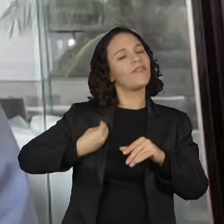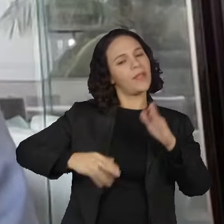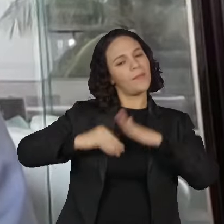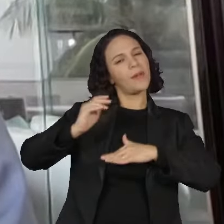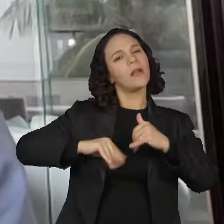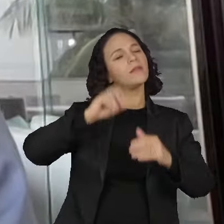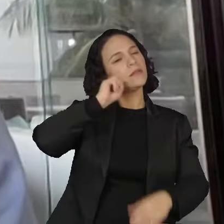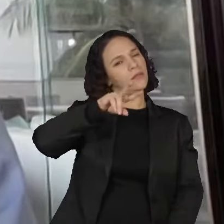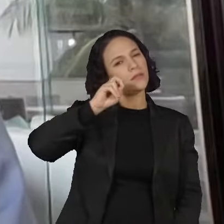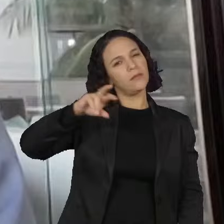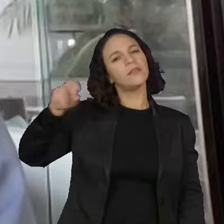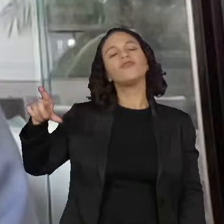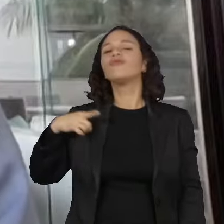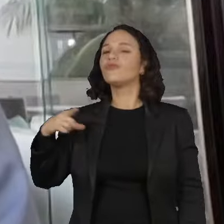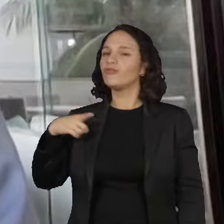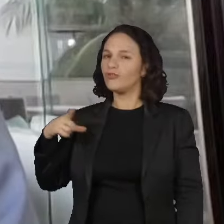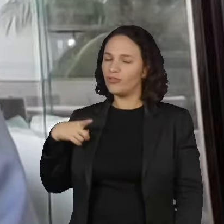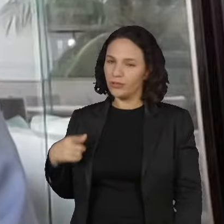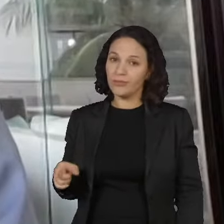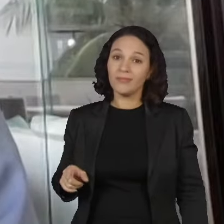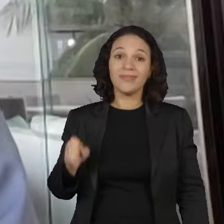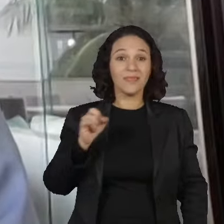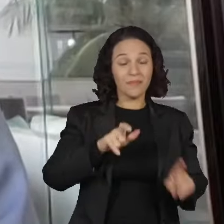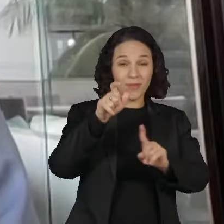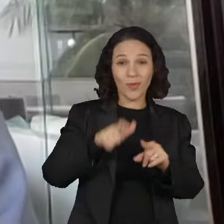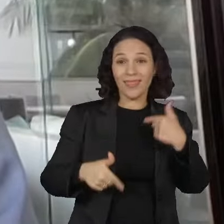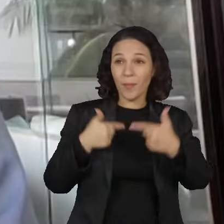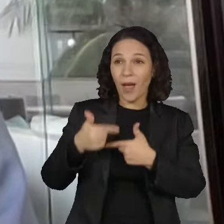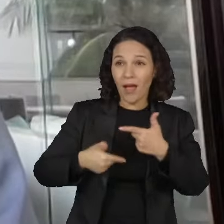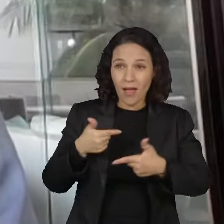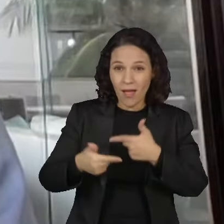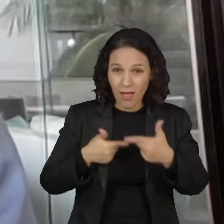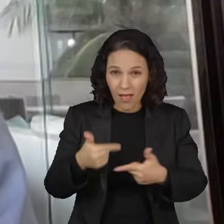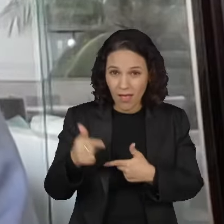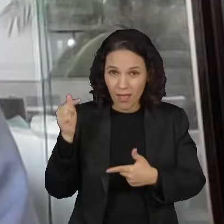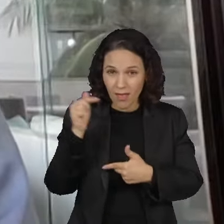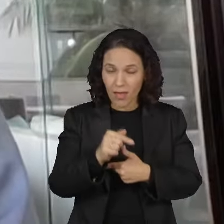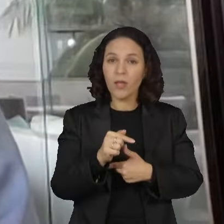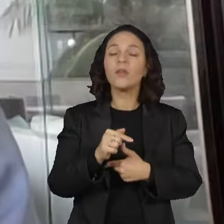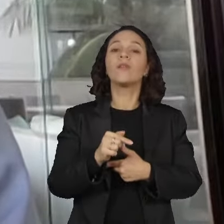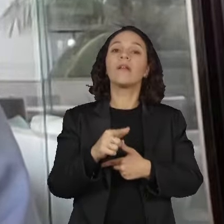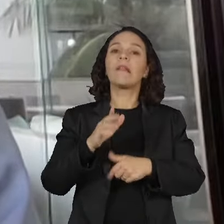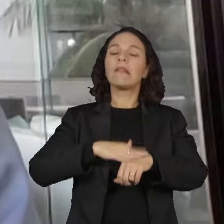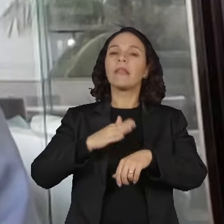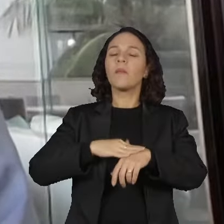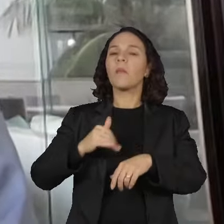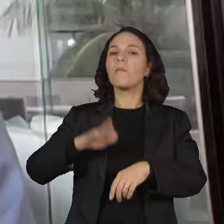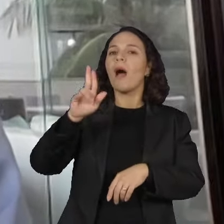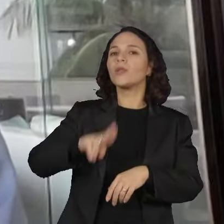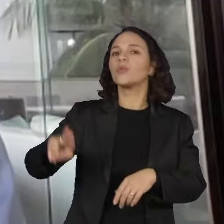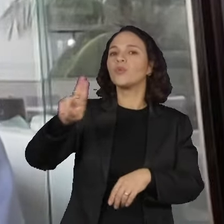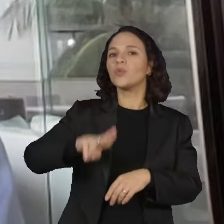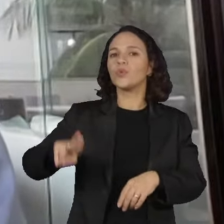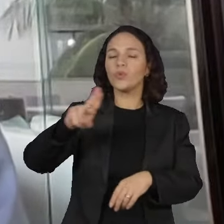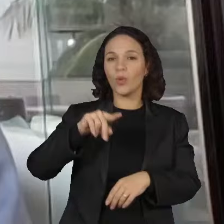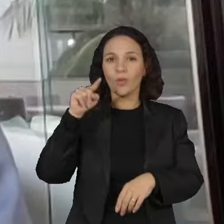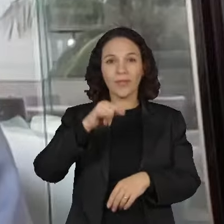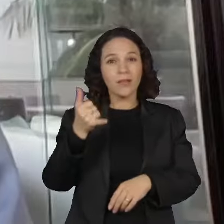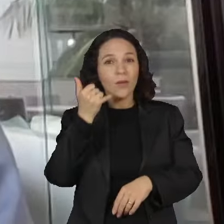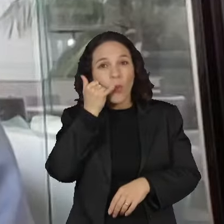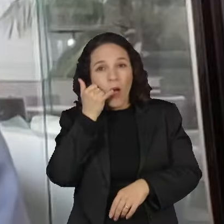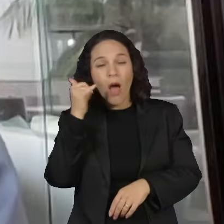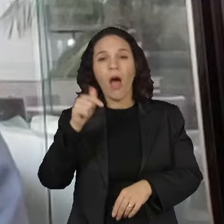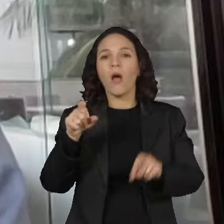vê é isso. As pessoas que têm uma atividade profissional, onde elas aumentam o tempo de uso do aparelho celular,